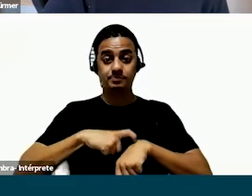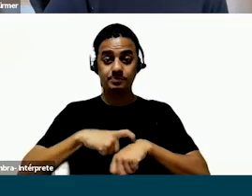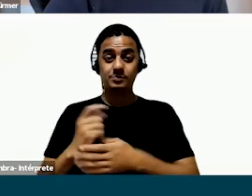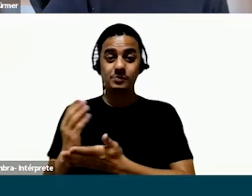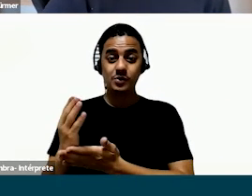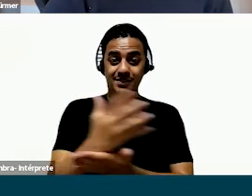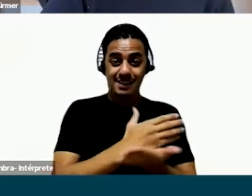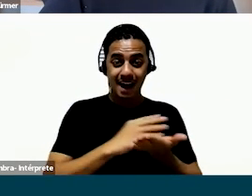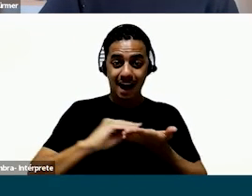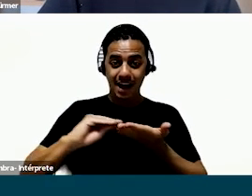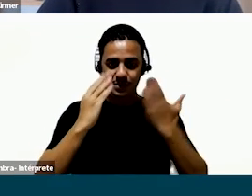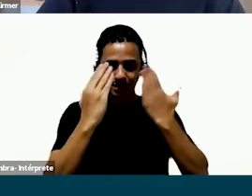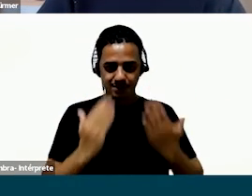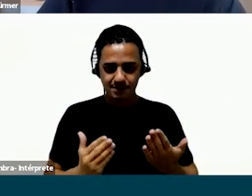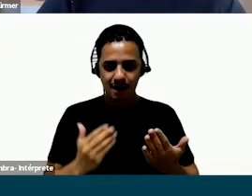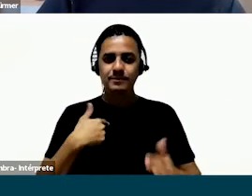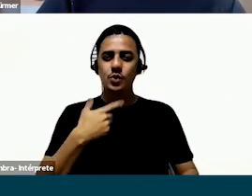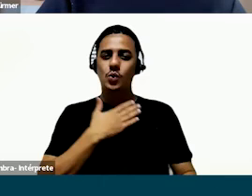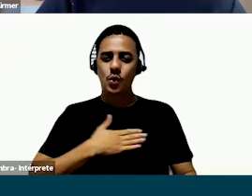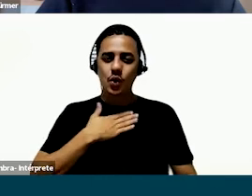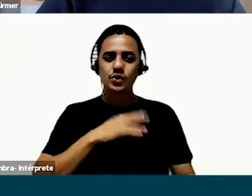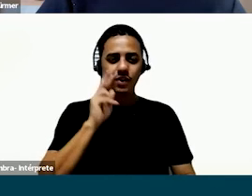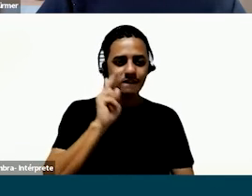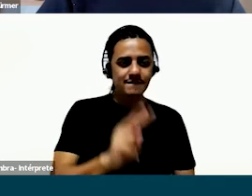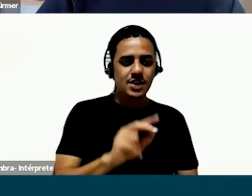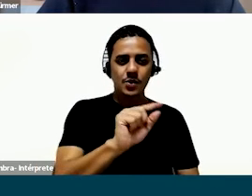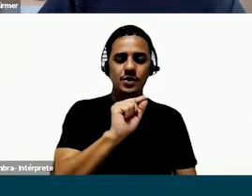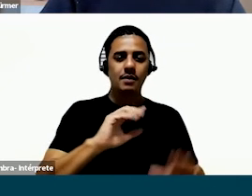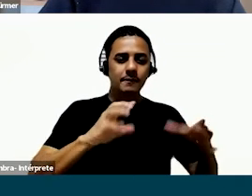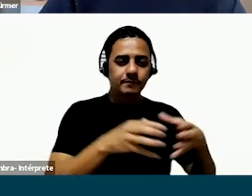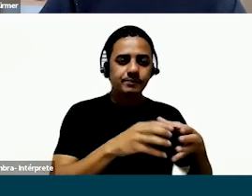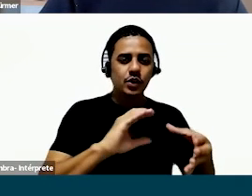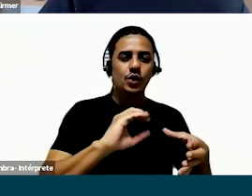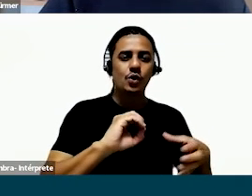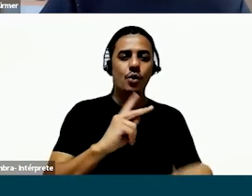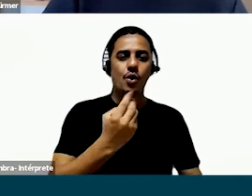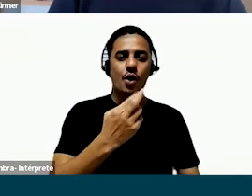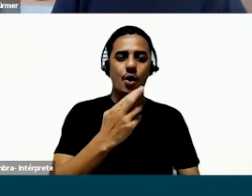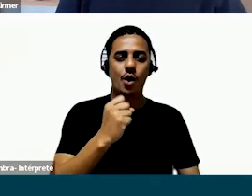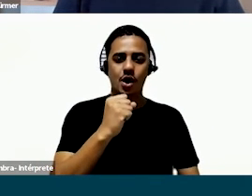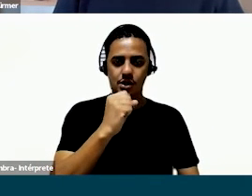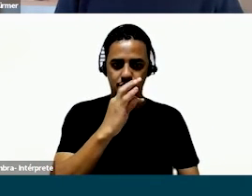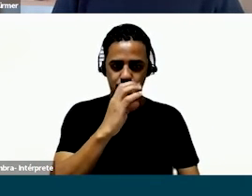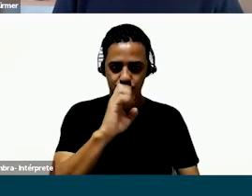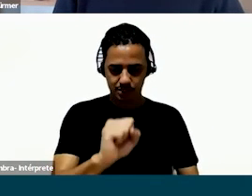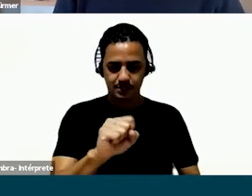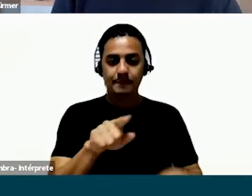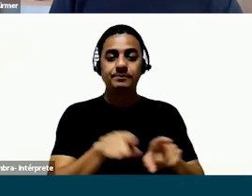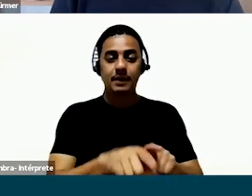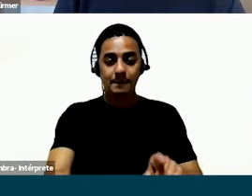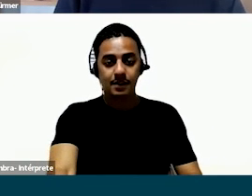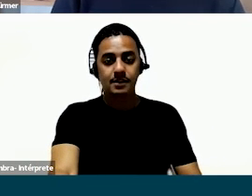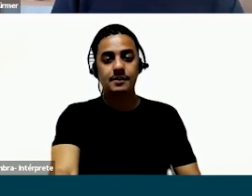Quando você for analisar os dados, realmente, eu sugiro olhar para recortes baseados em cohortes e funis, que são formas de visualizar